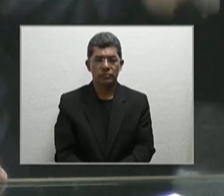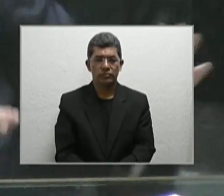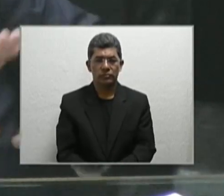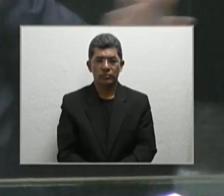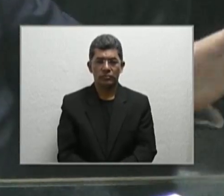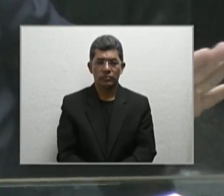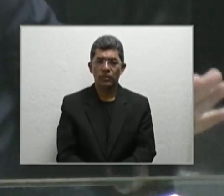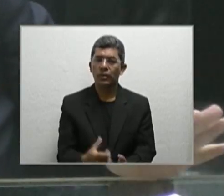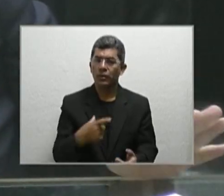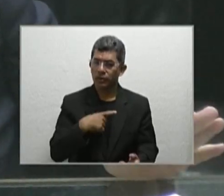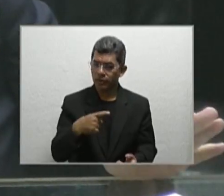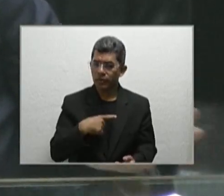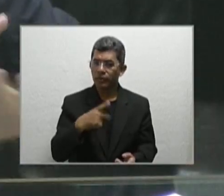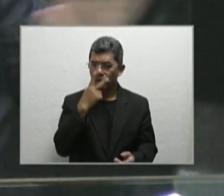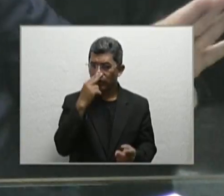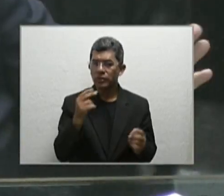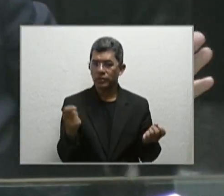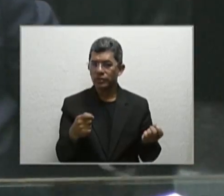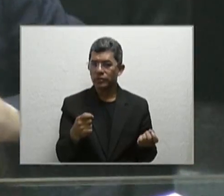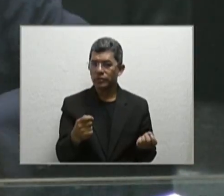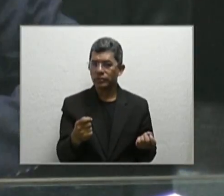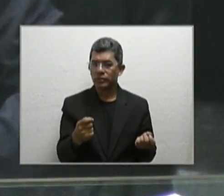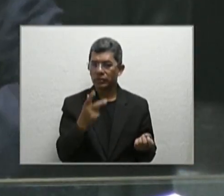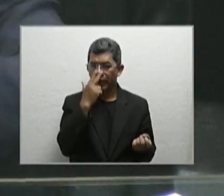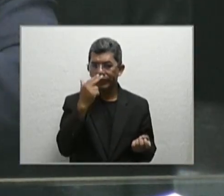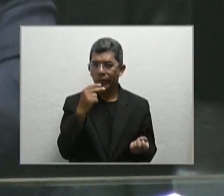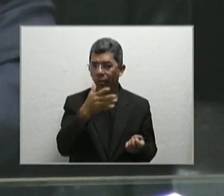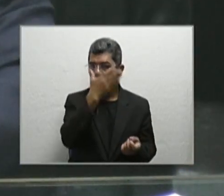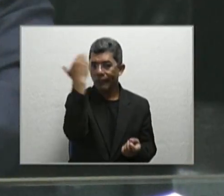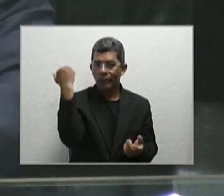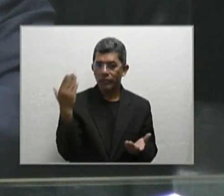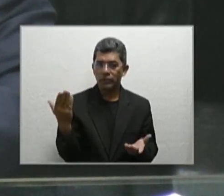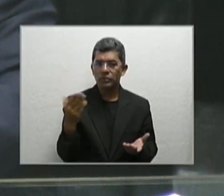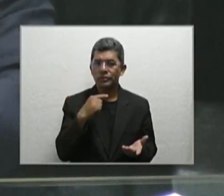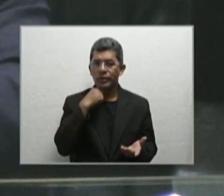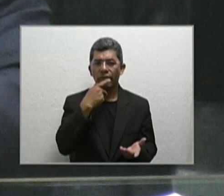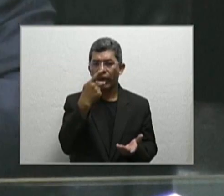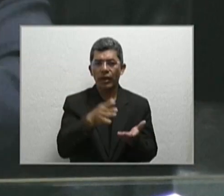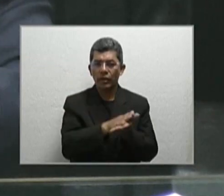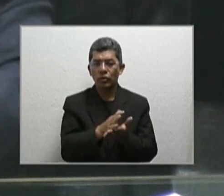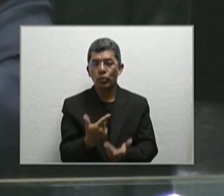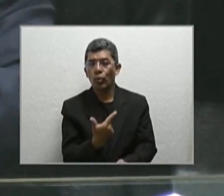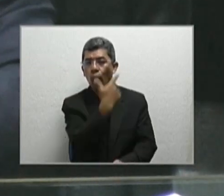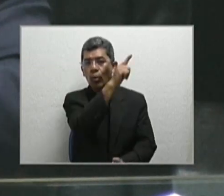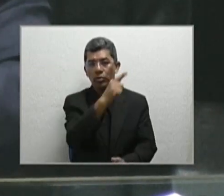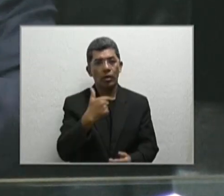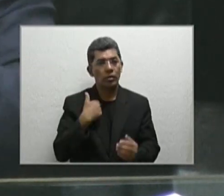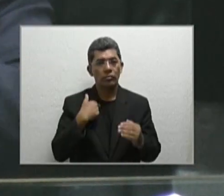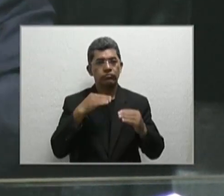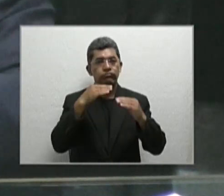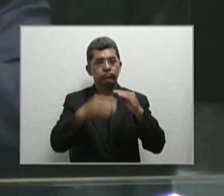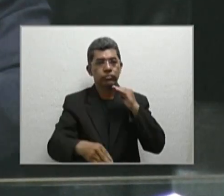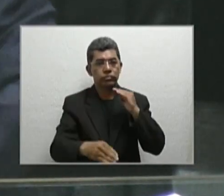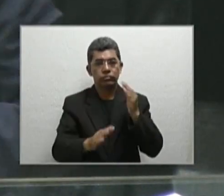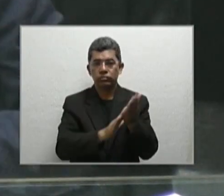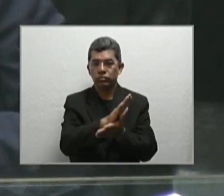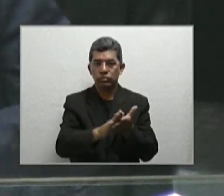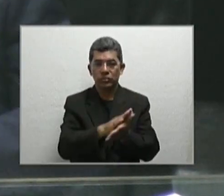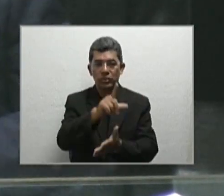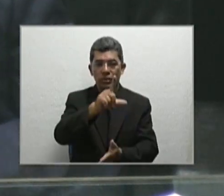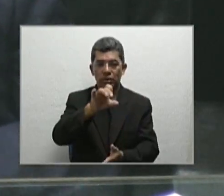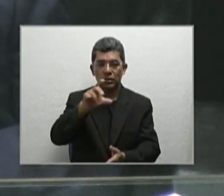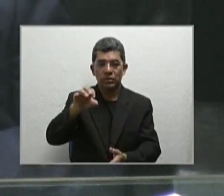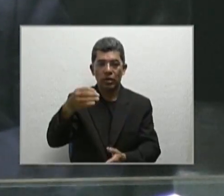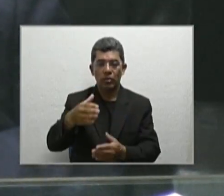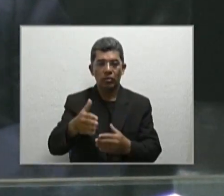teve uma amnésia. Amnésia agora só fala de um aterro que está sendo, que eu não sou a favor de nenhum tipo de lixão em